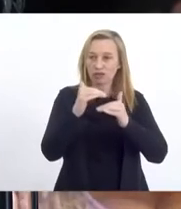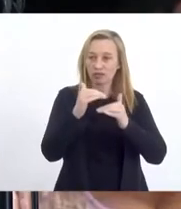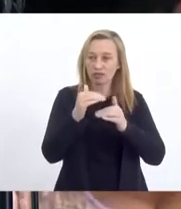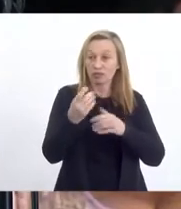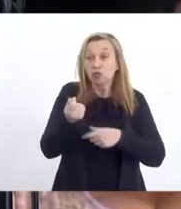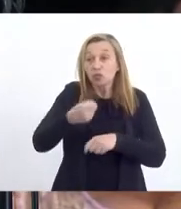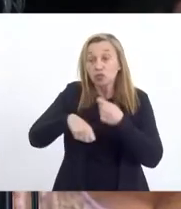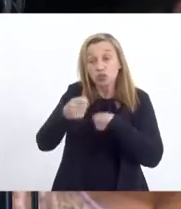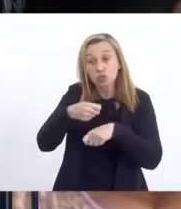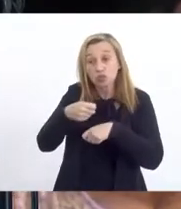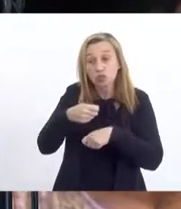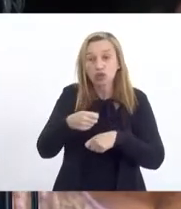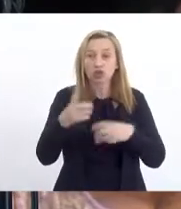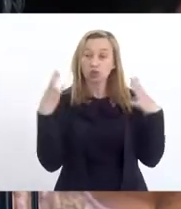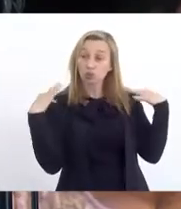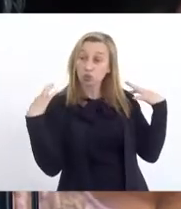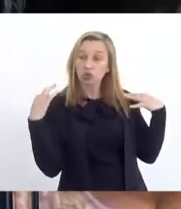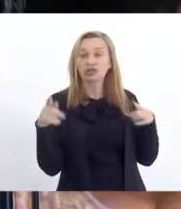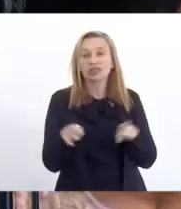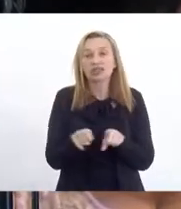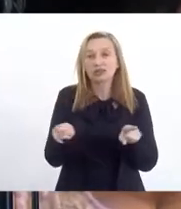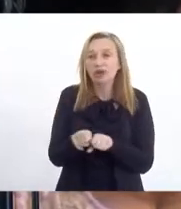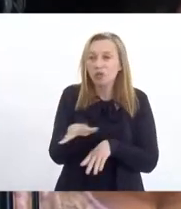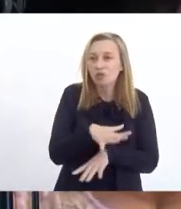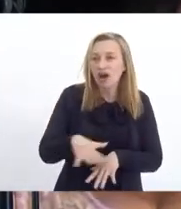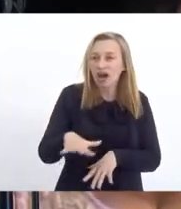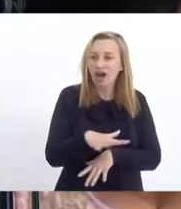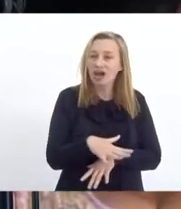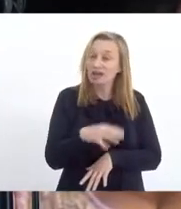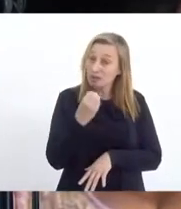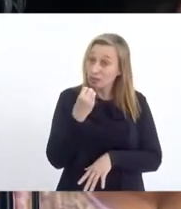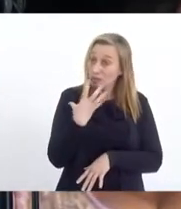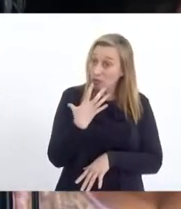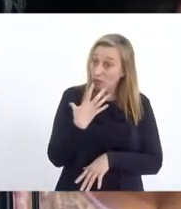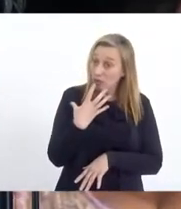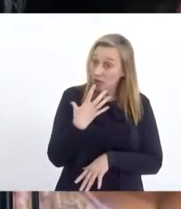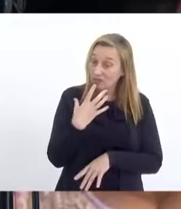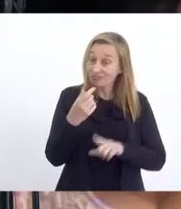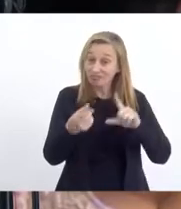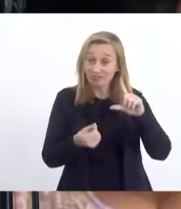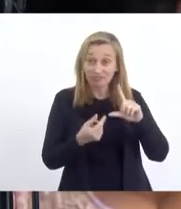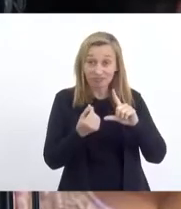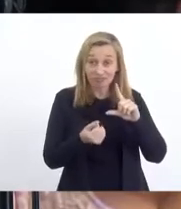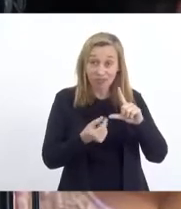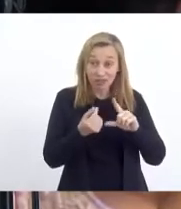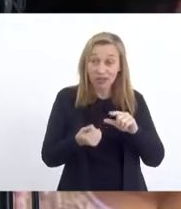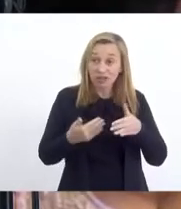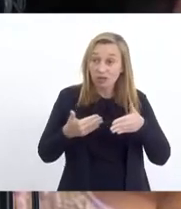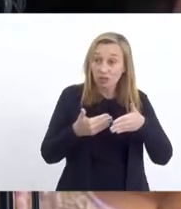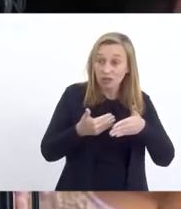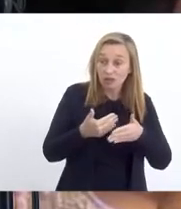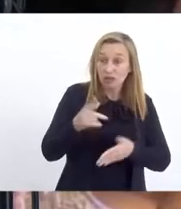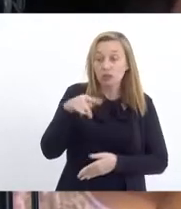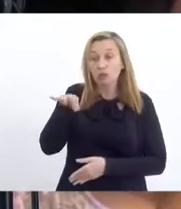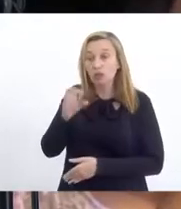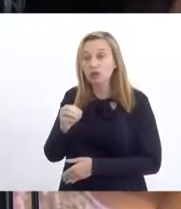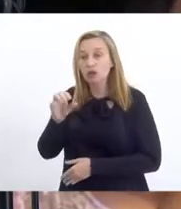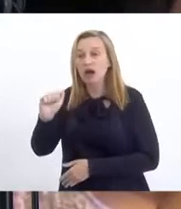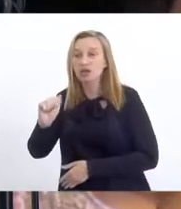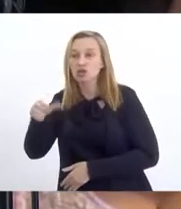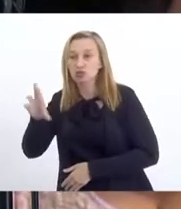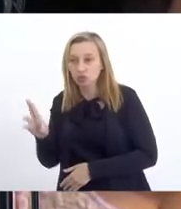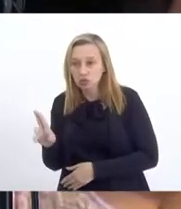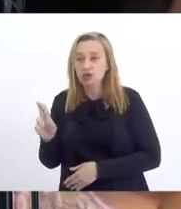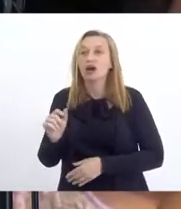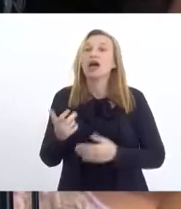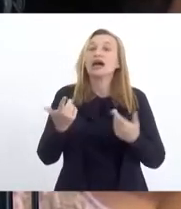econômico, o que vai gerar de turismo, e também uma área muito propícia para logística, devido à proximidade com o Porto do Açu.